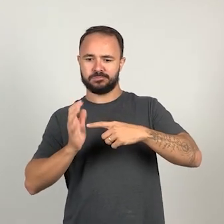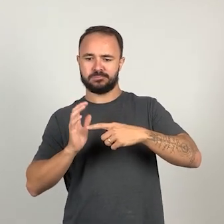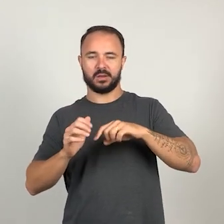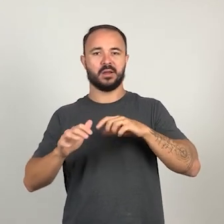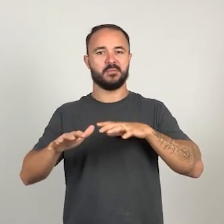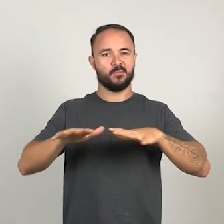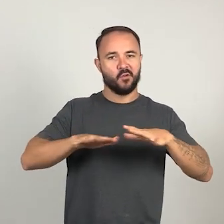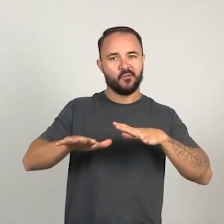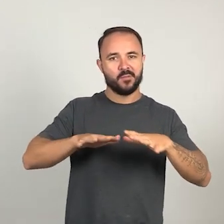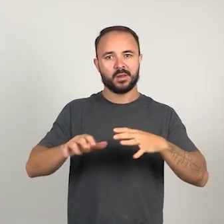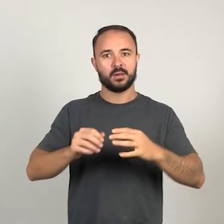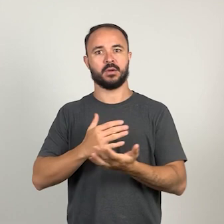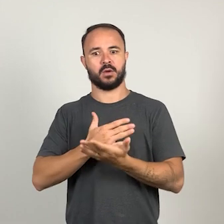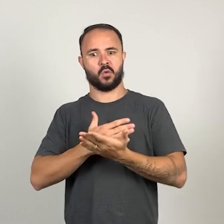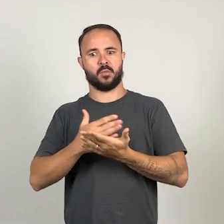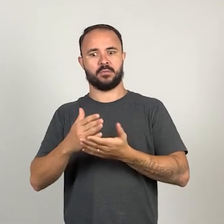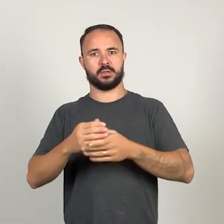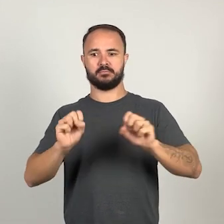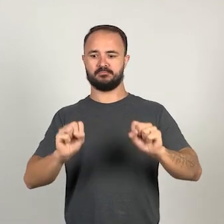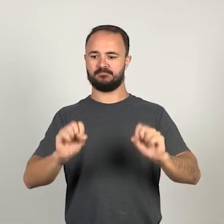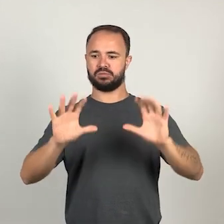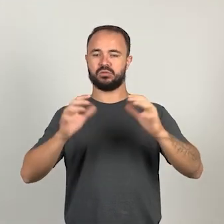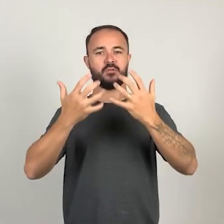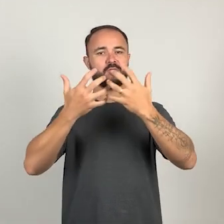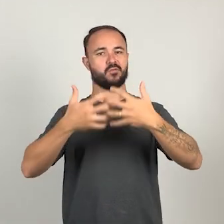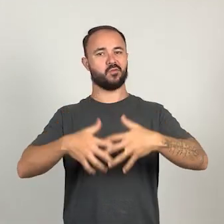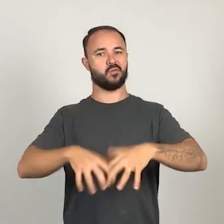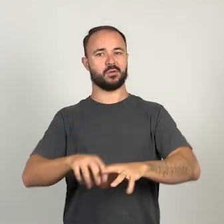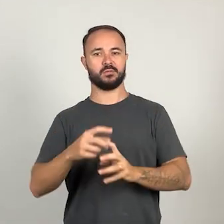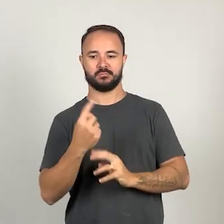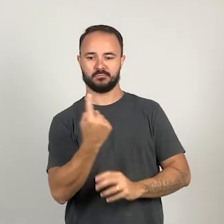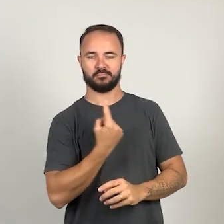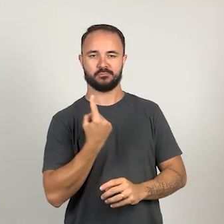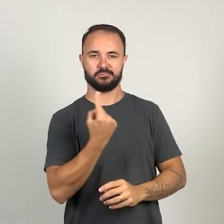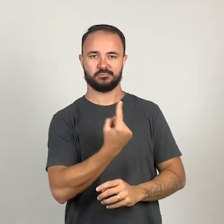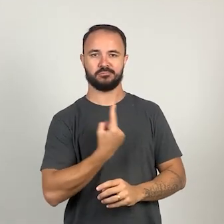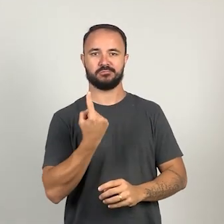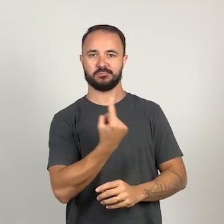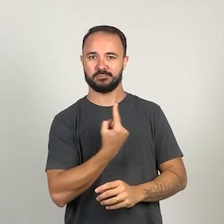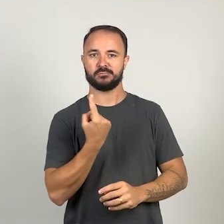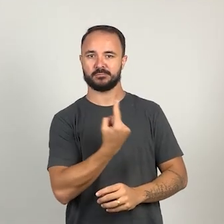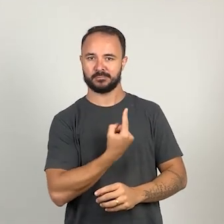o sistema do meio que vai receber o movimento e transferir para todos os demais.